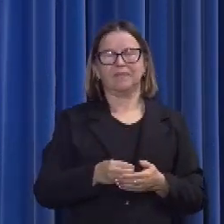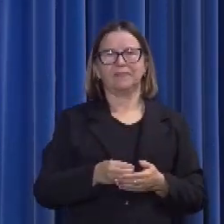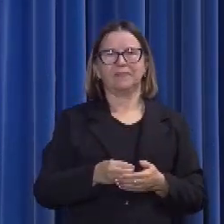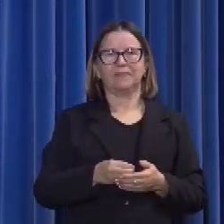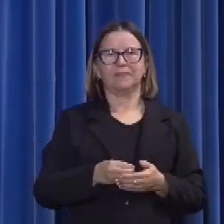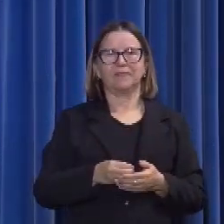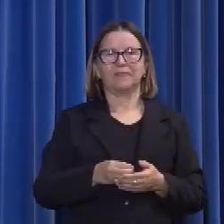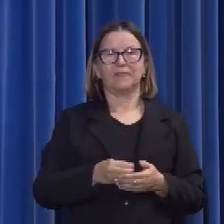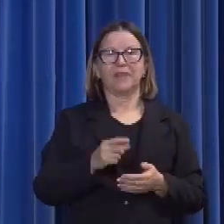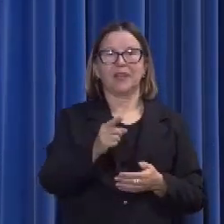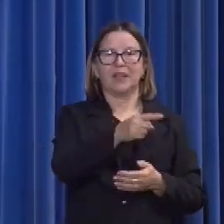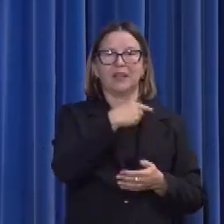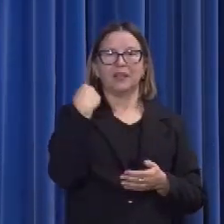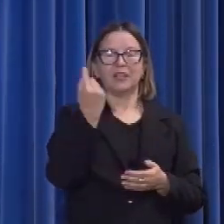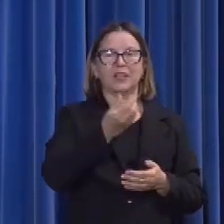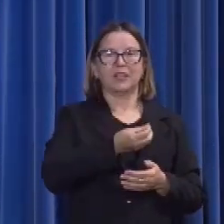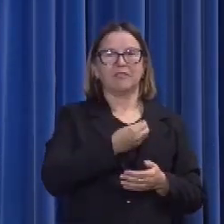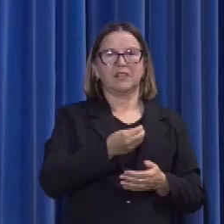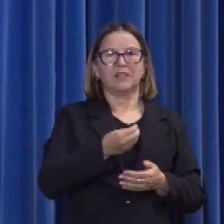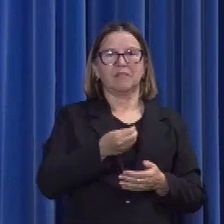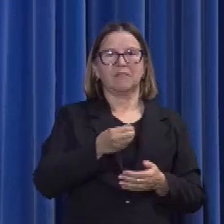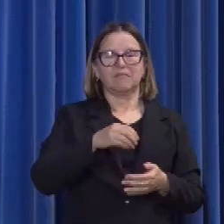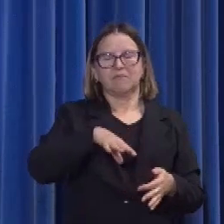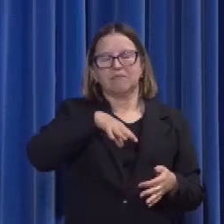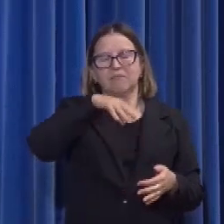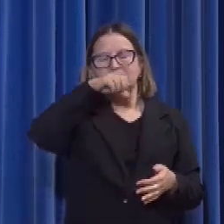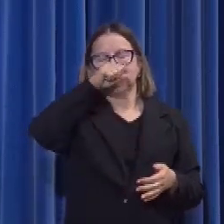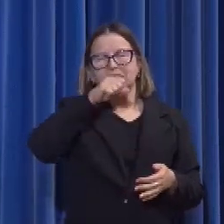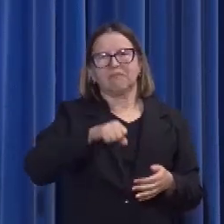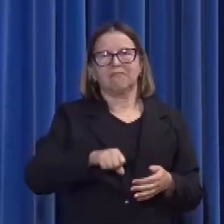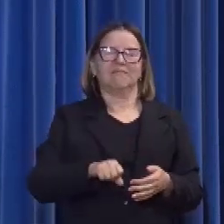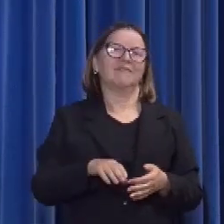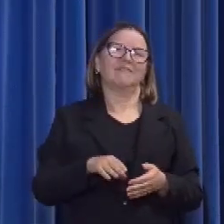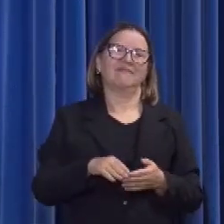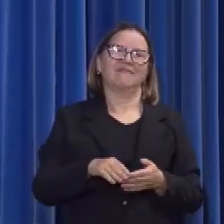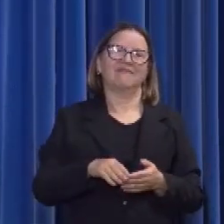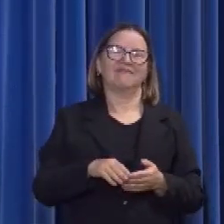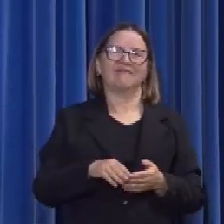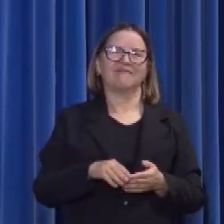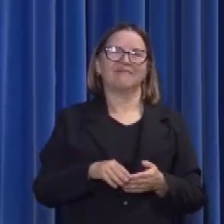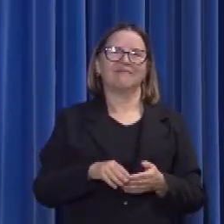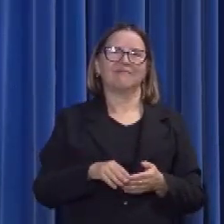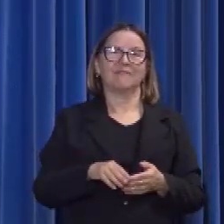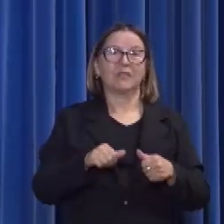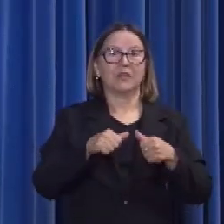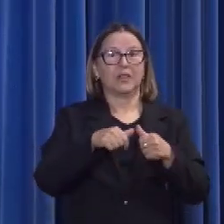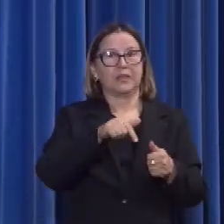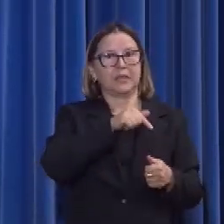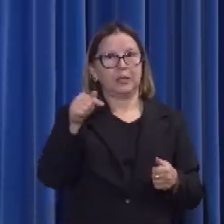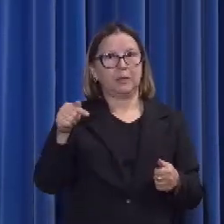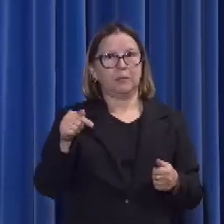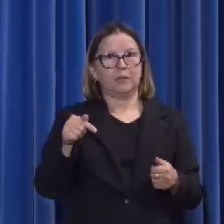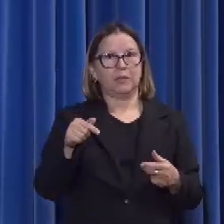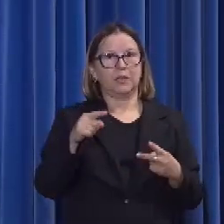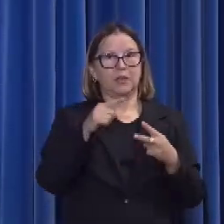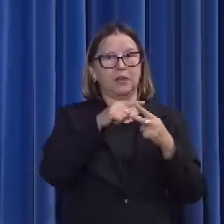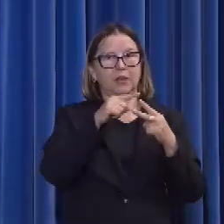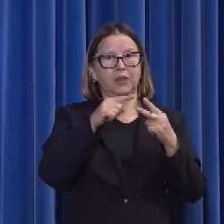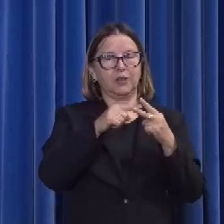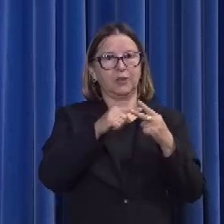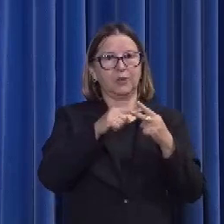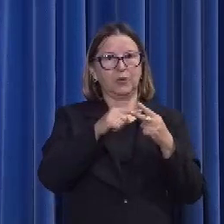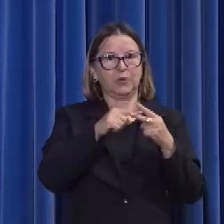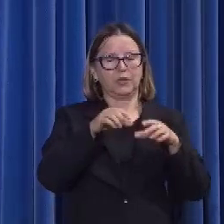ela não passa de um sopro. Nós tivemos essa semana 2 velórios, um do